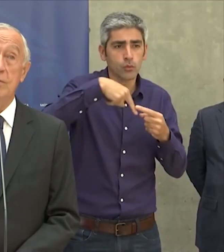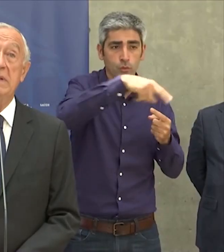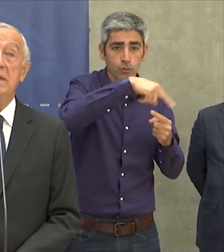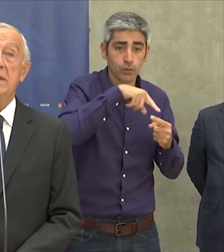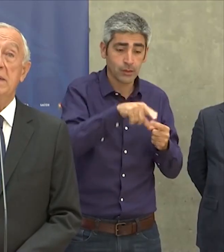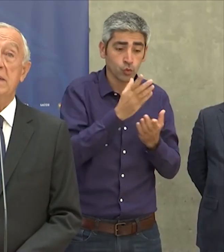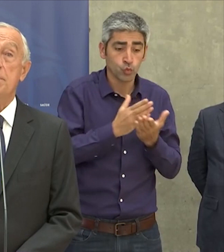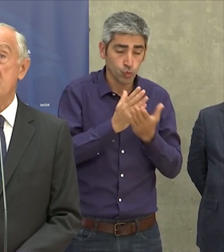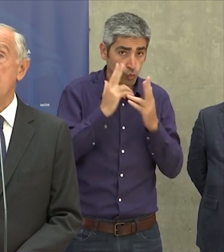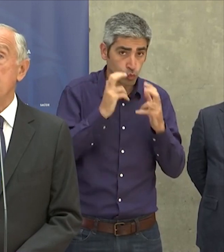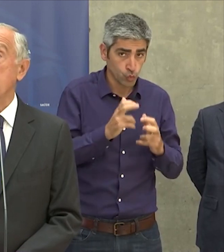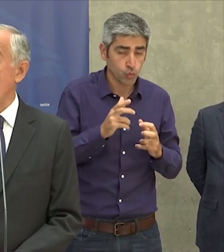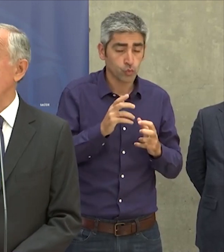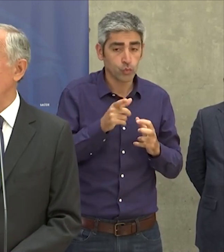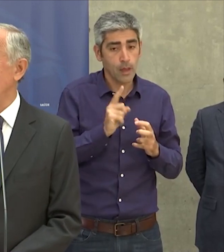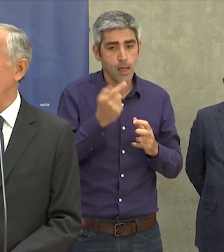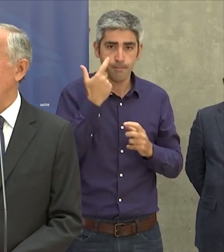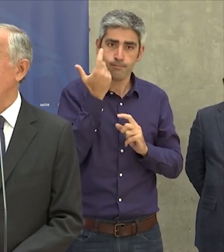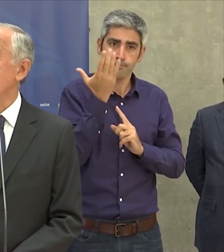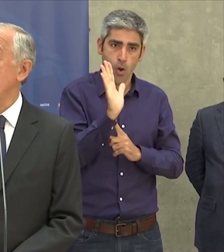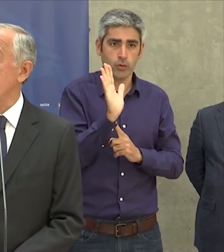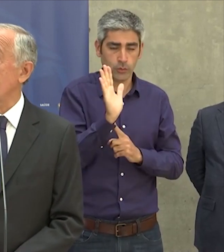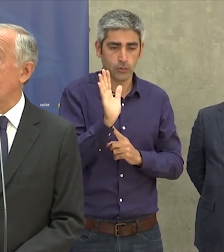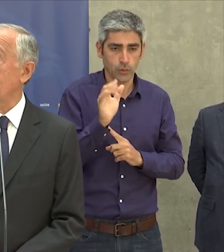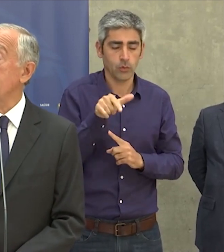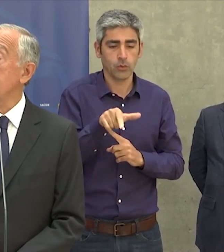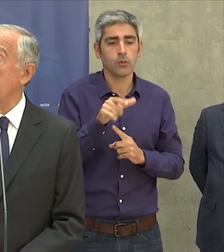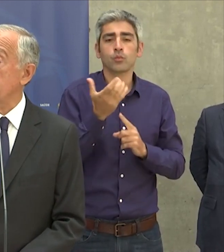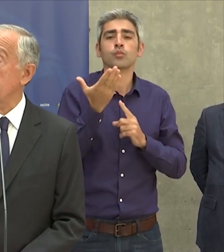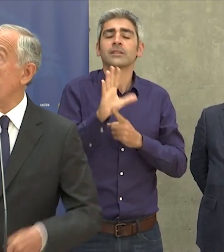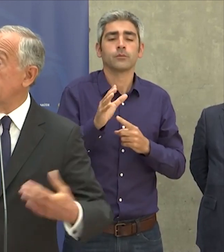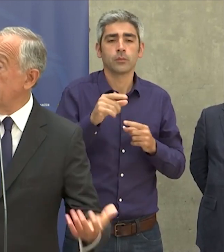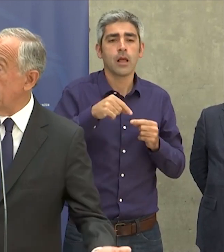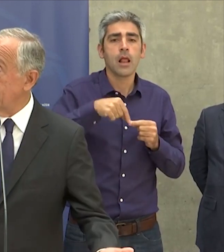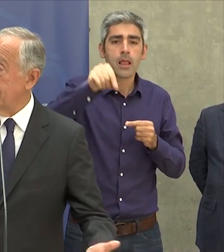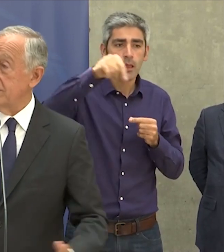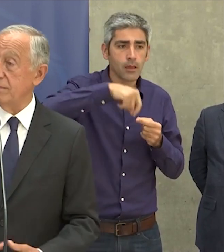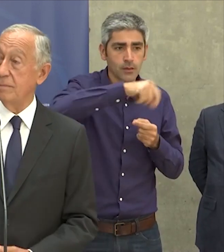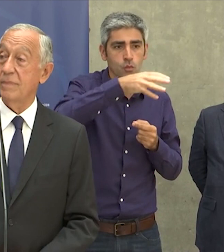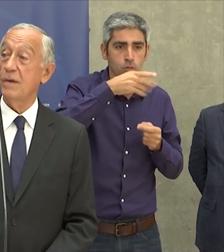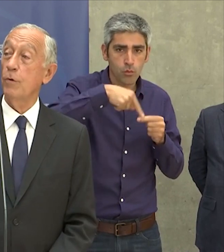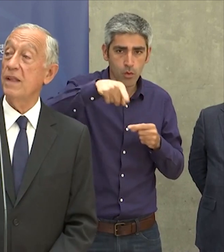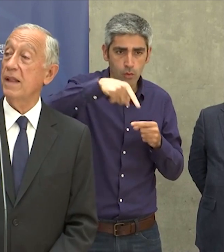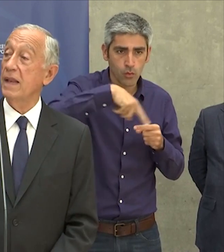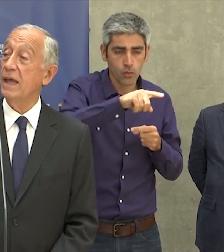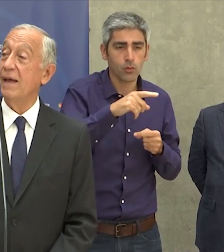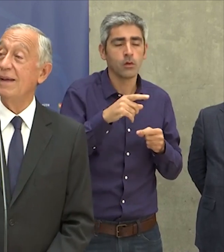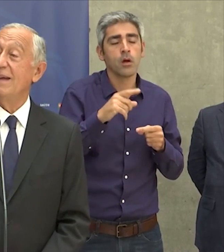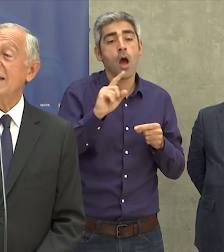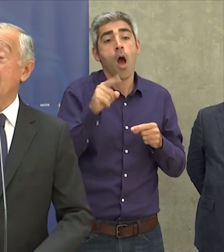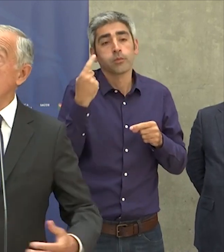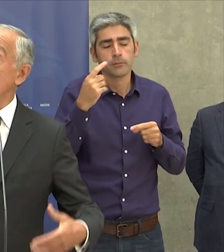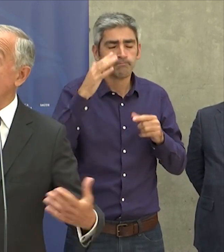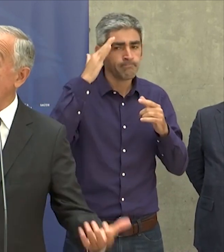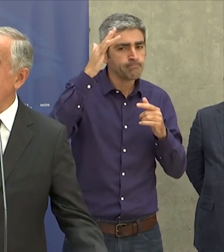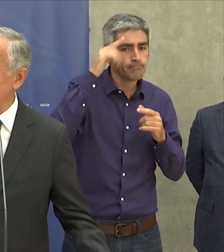estudo que precisamente mostra que, por exemplo, linhas que à partida se consideraria